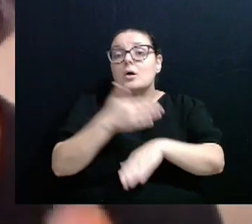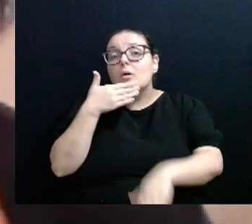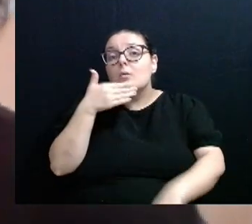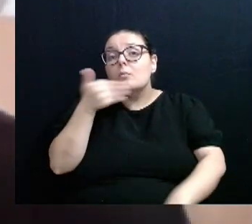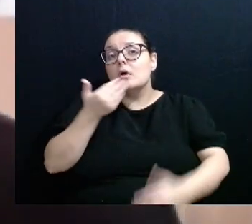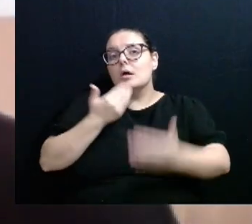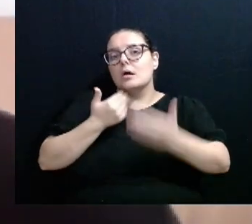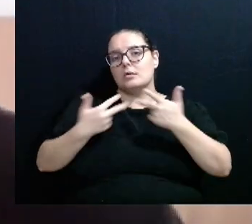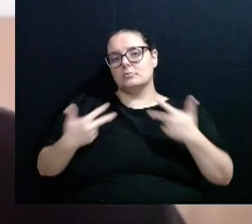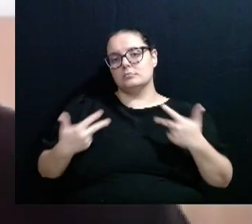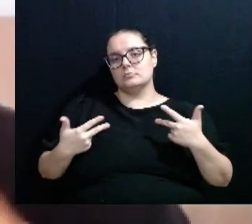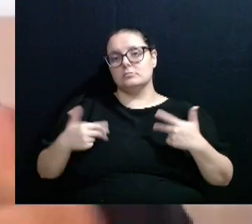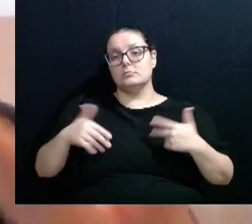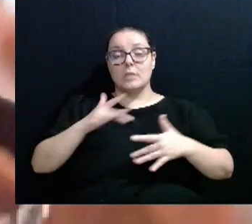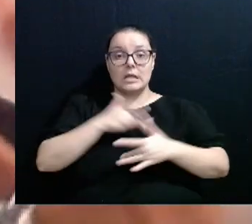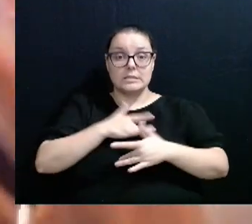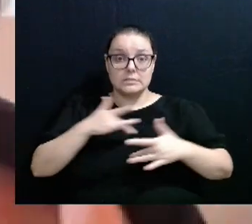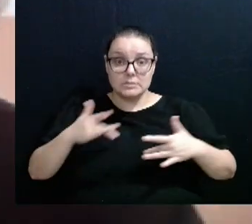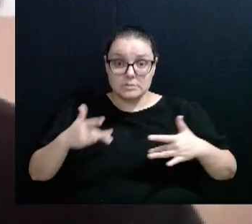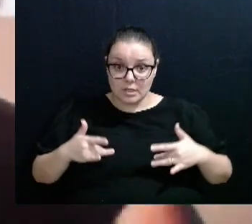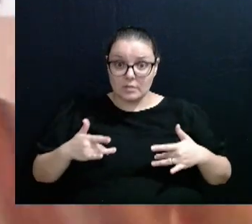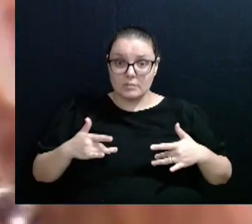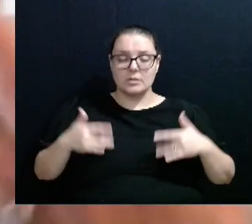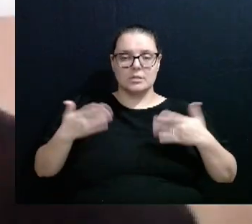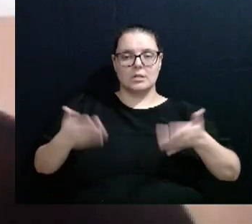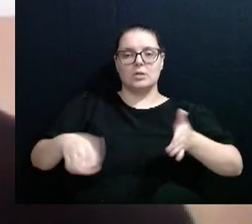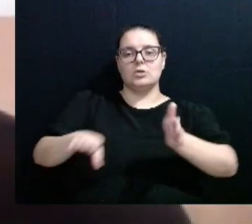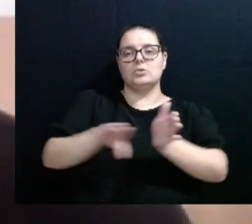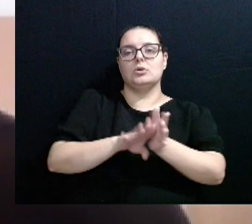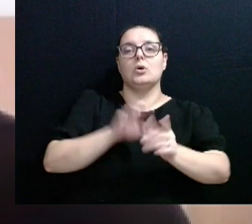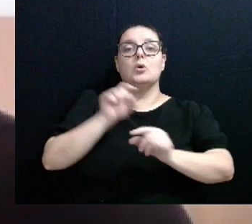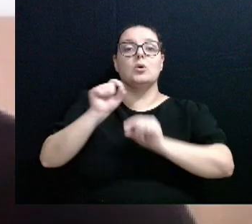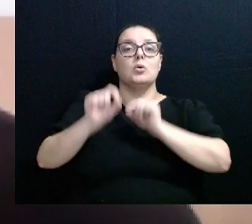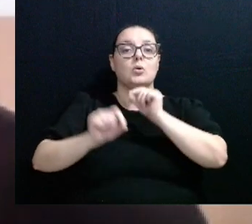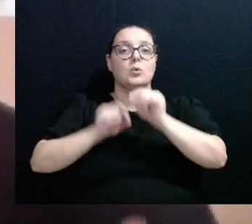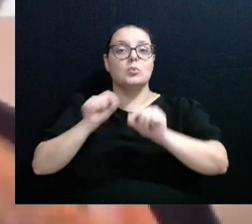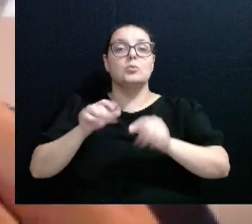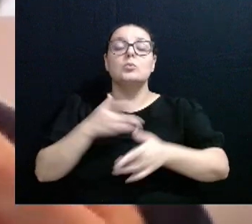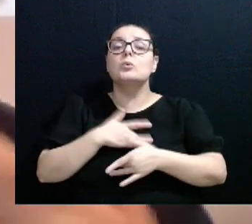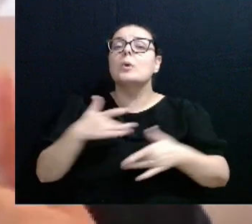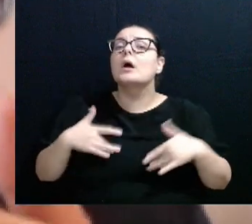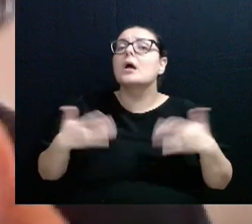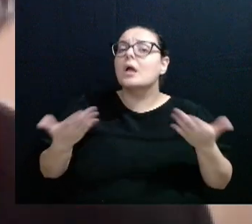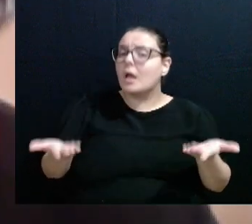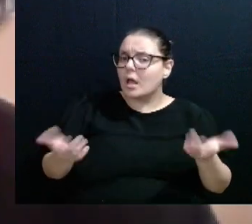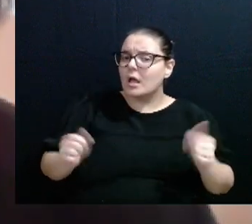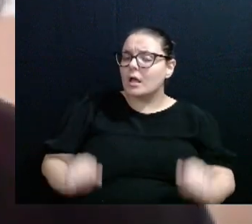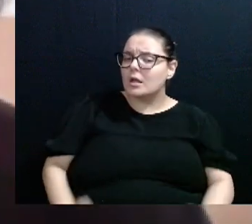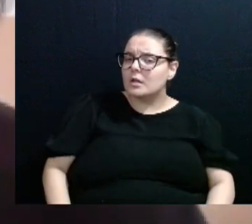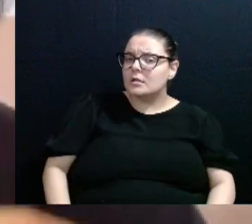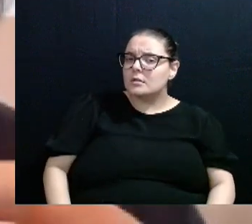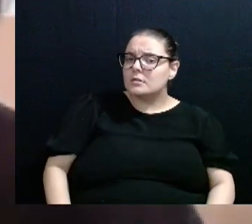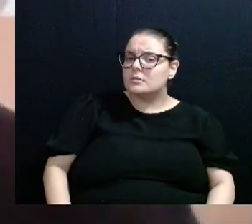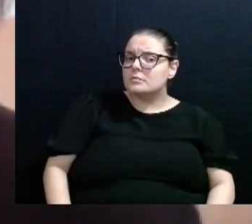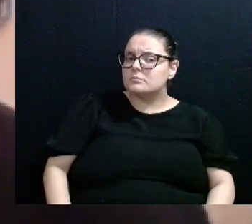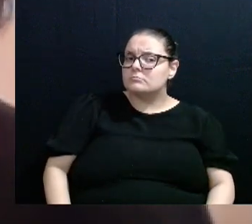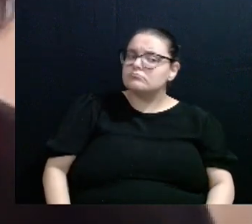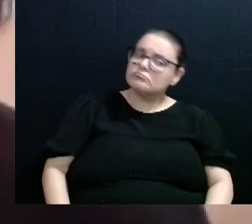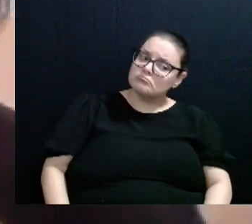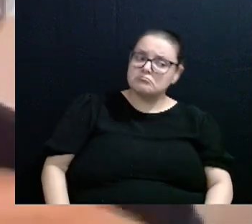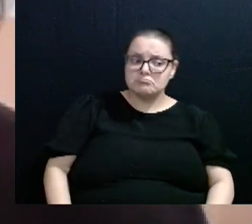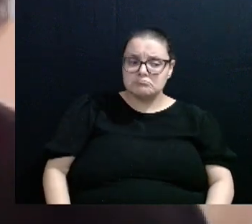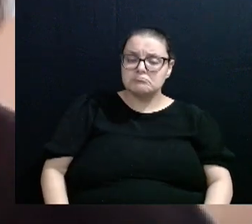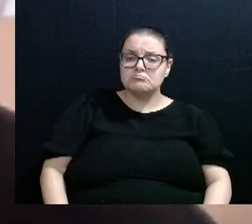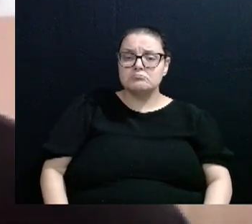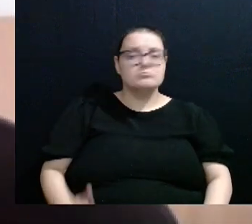mais saudável. E aí vem o que é saudável. Né? Aí você vai ver que não tem um nutricionista